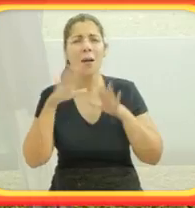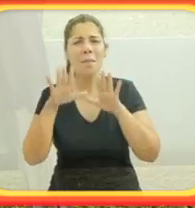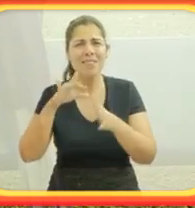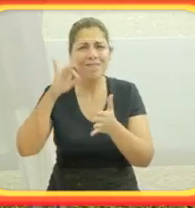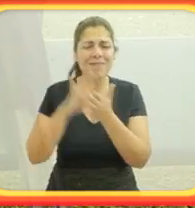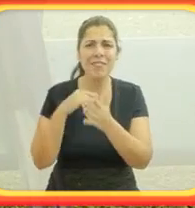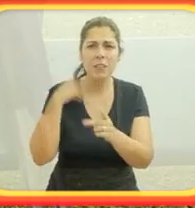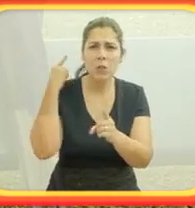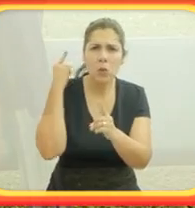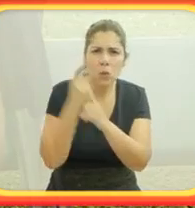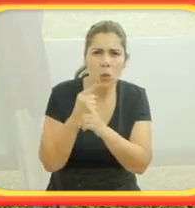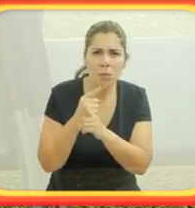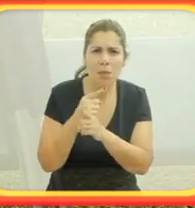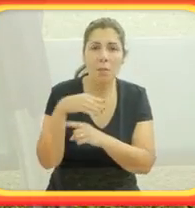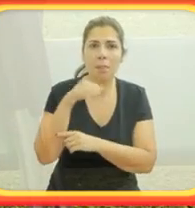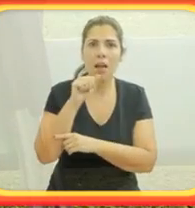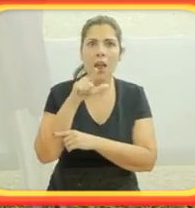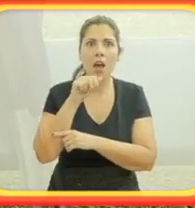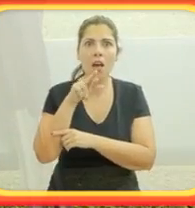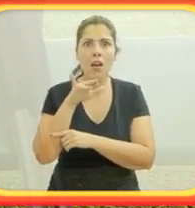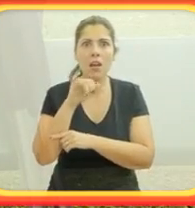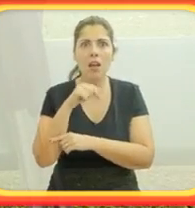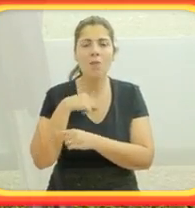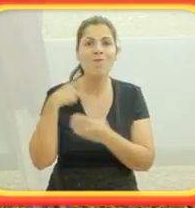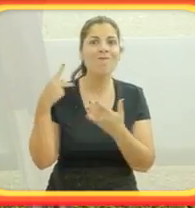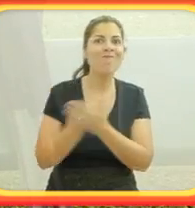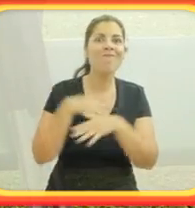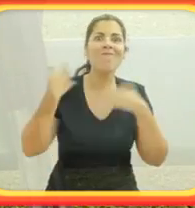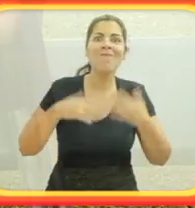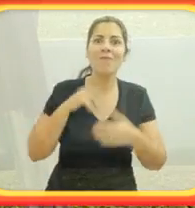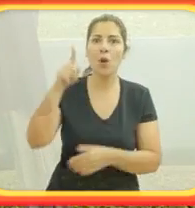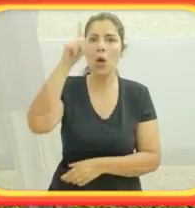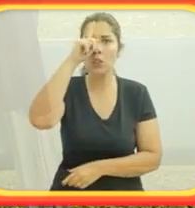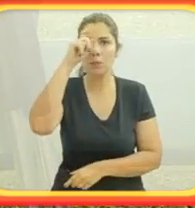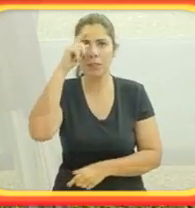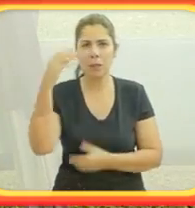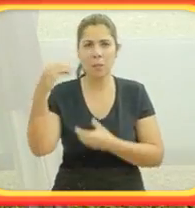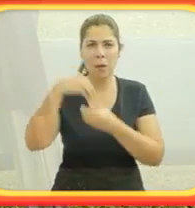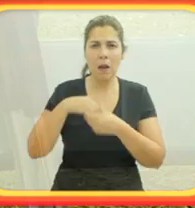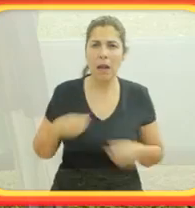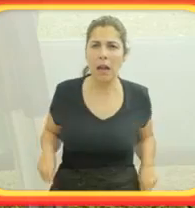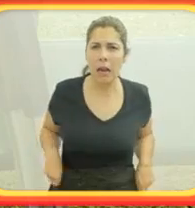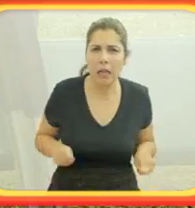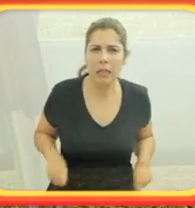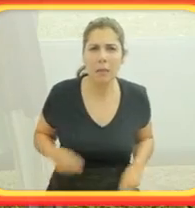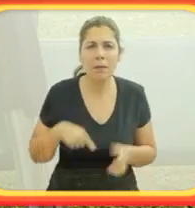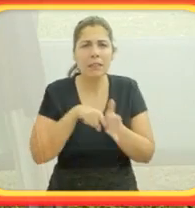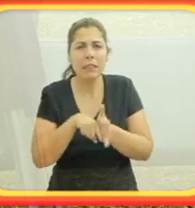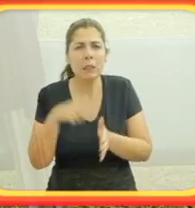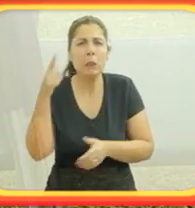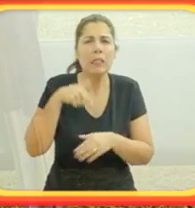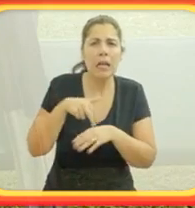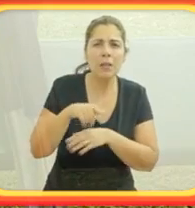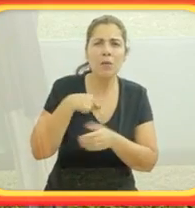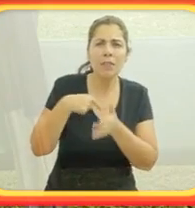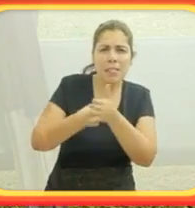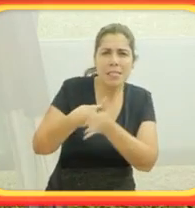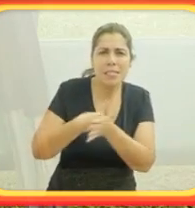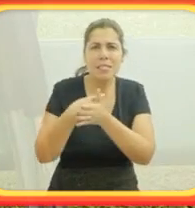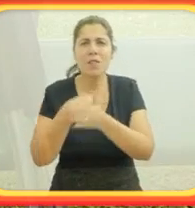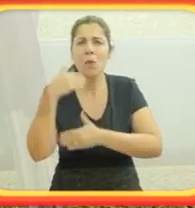tive que ir carregada para o hospital, me colocaram na cadeira de rodas, não conseguia andar, e eu fiz exame. E aí, enfim, foi um processo de recuperação